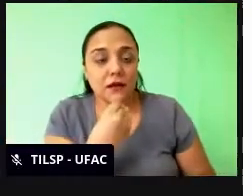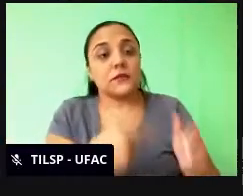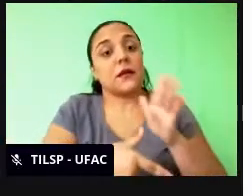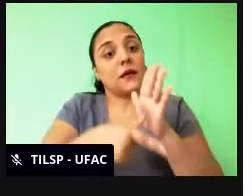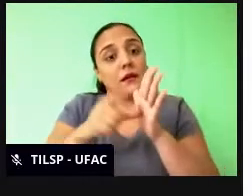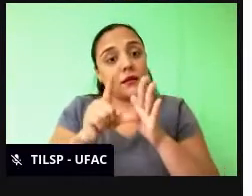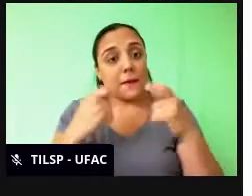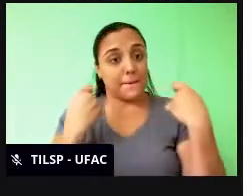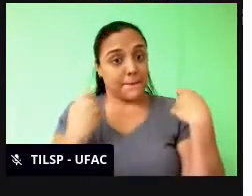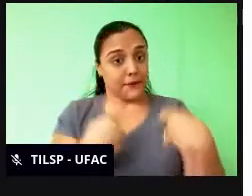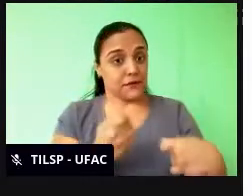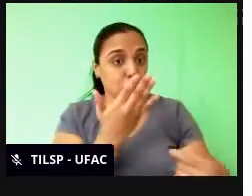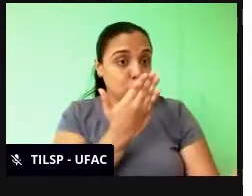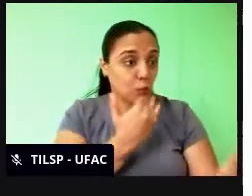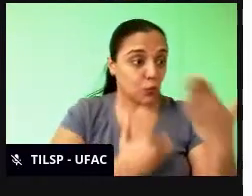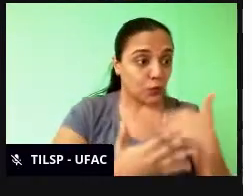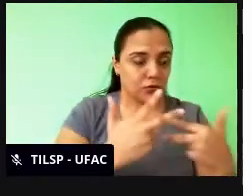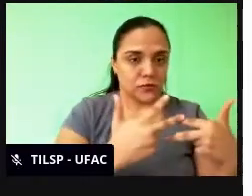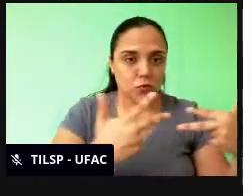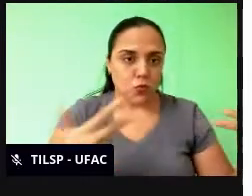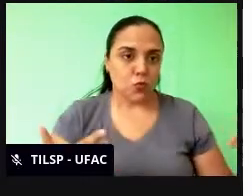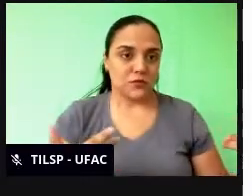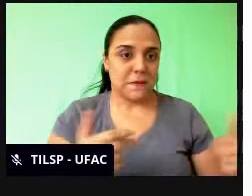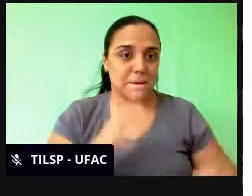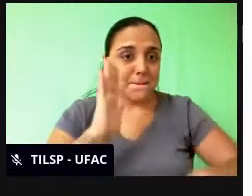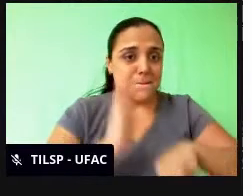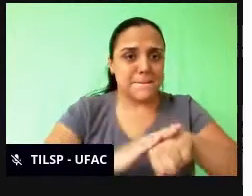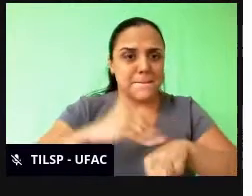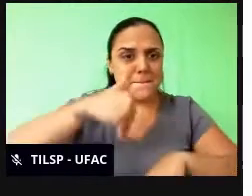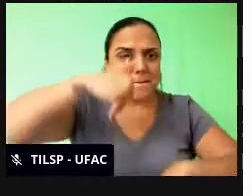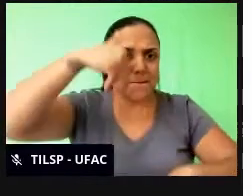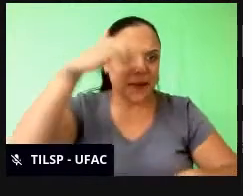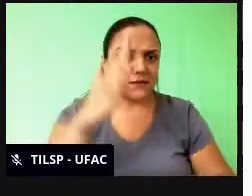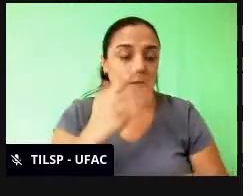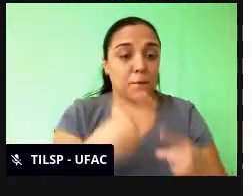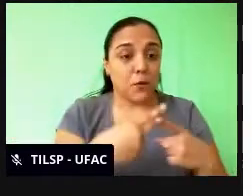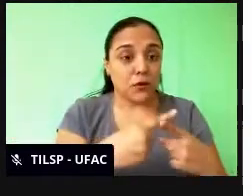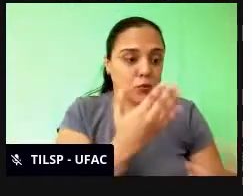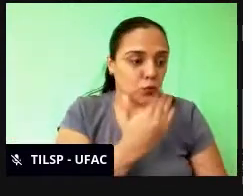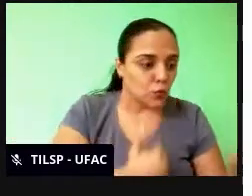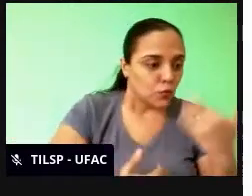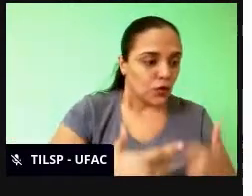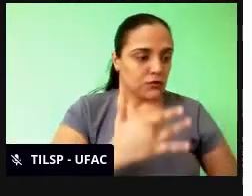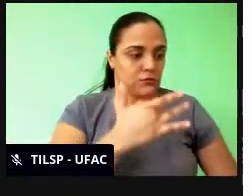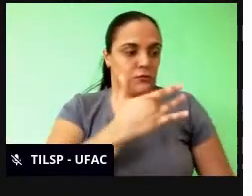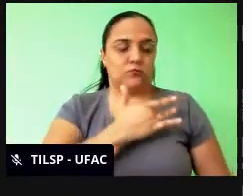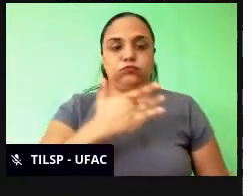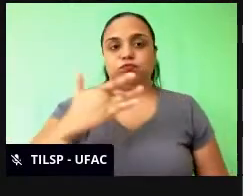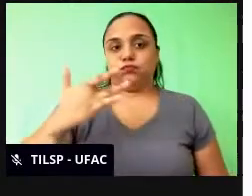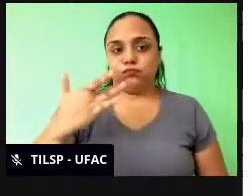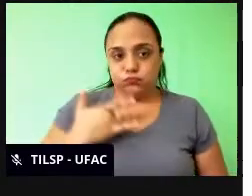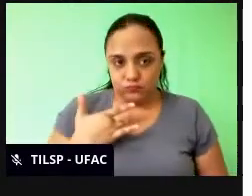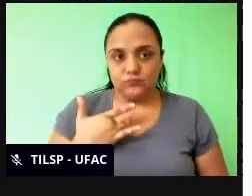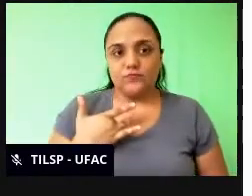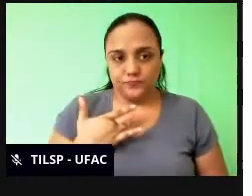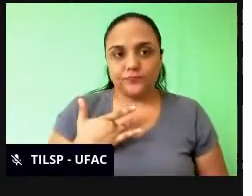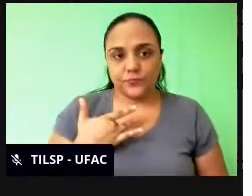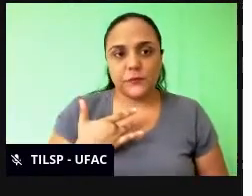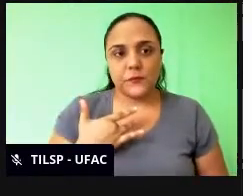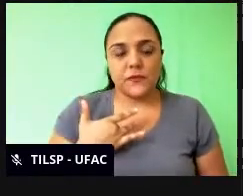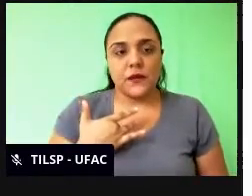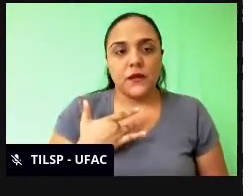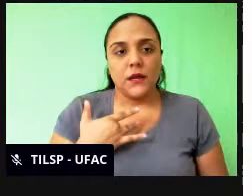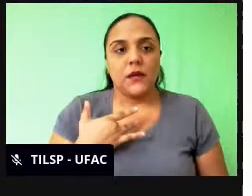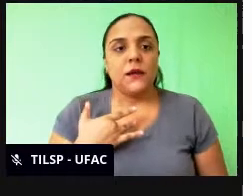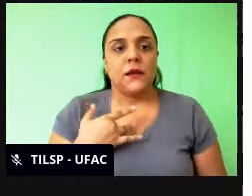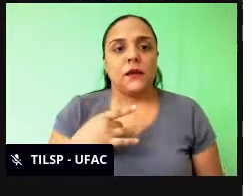recomendação energética é de 1.800 a 2.400 quilocalorias por dia. Ou